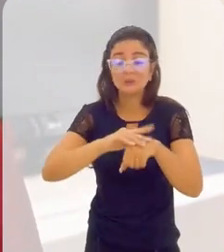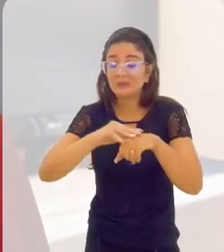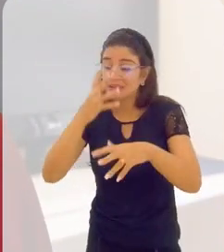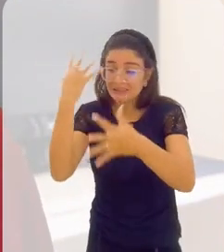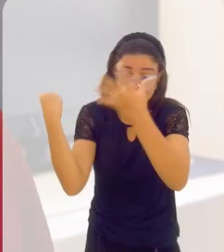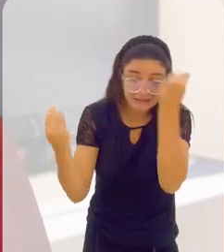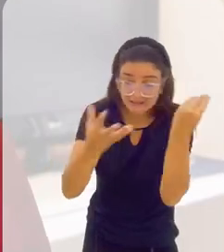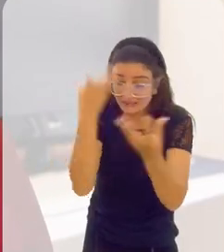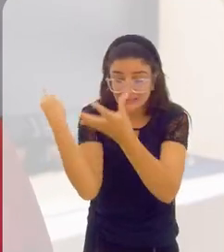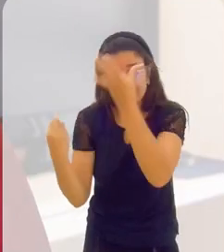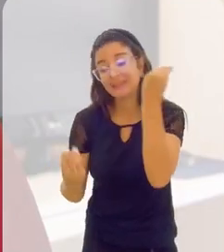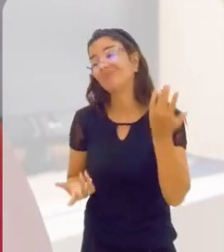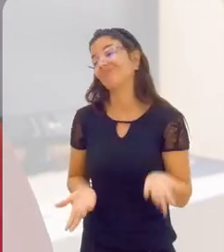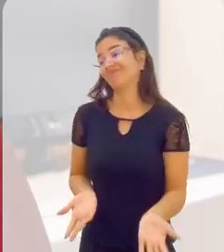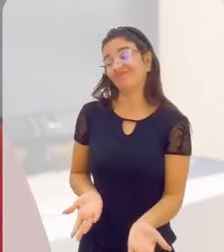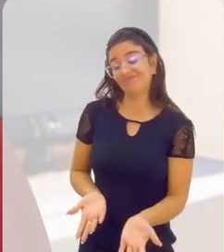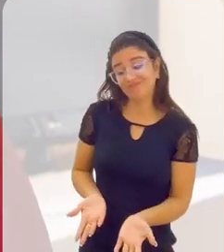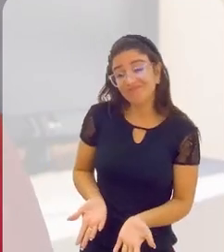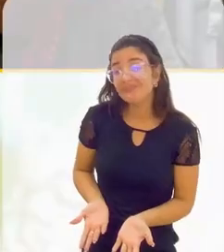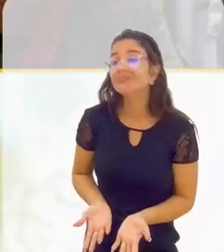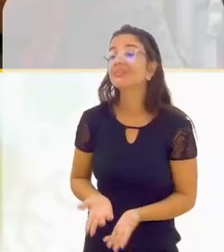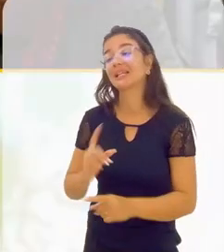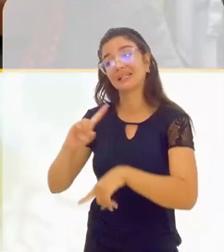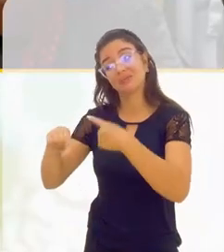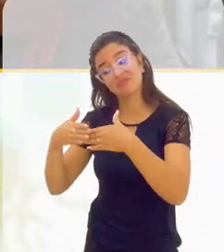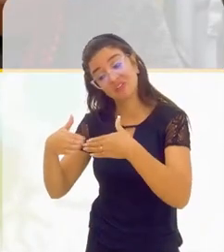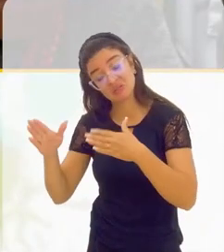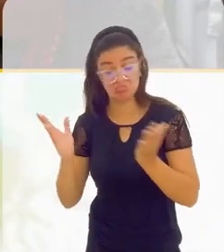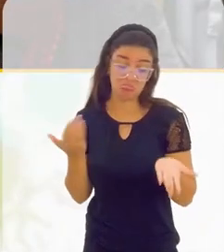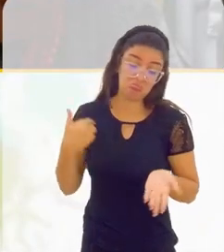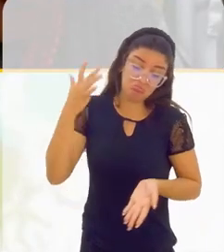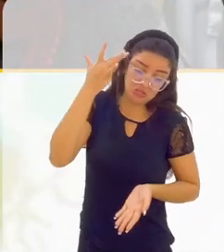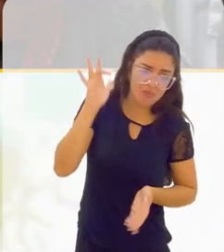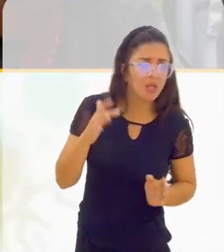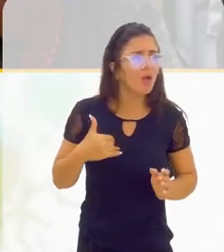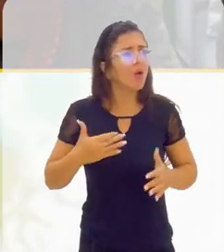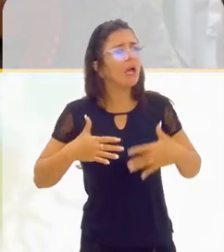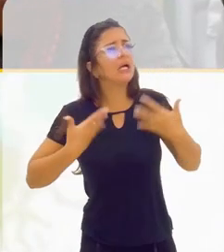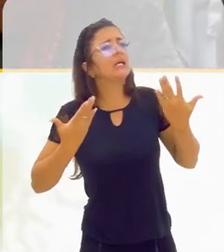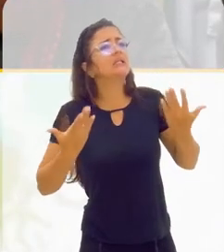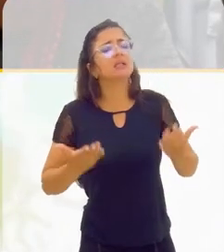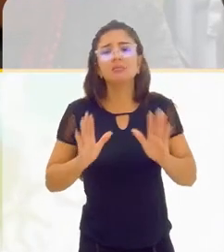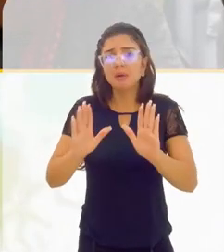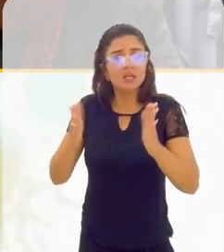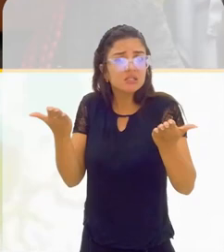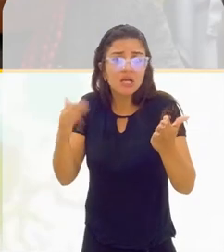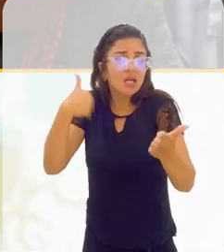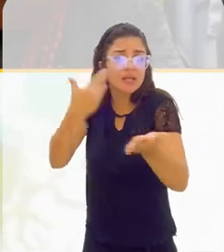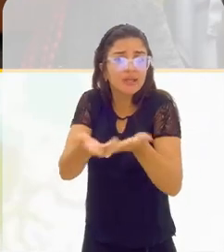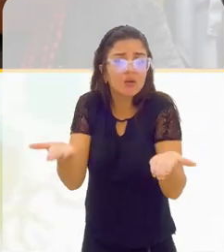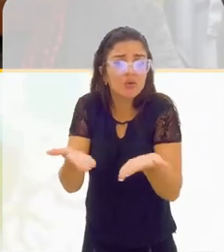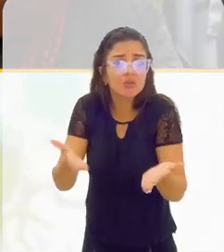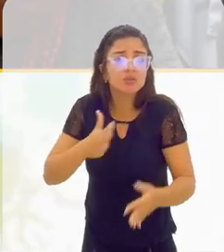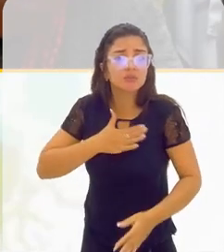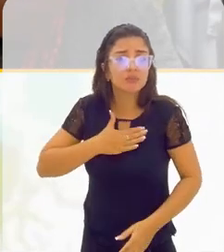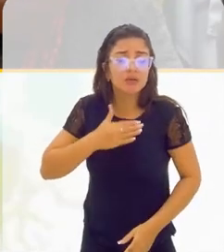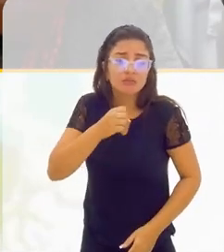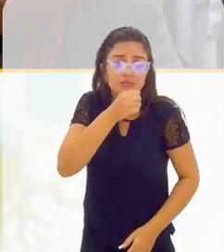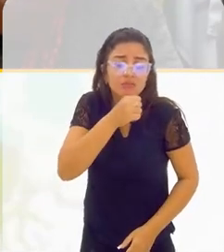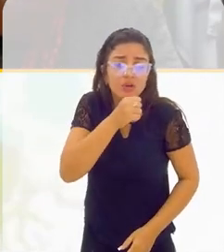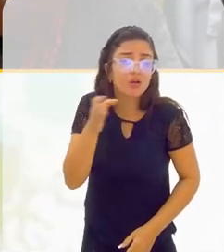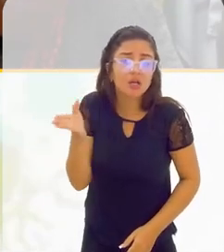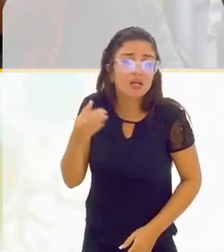Ela voltou para casa graças a Deus e tá bem tá viva Tá bem tá vivo Bora